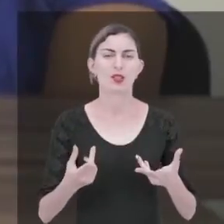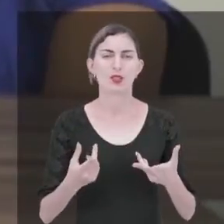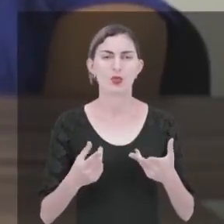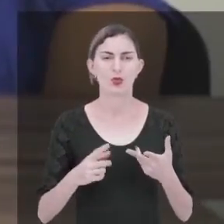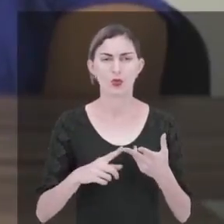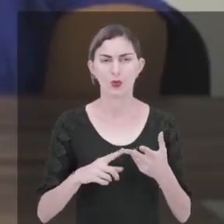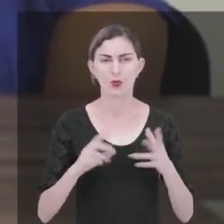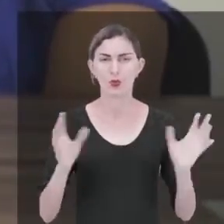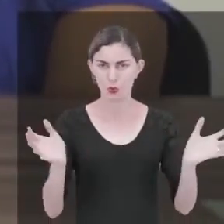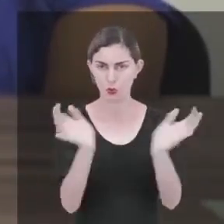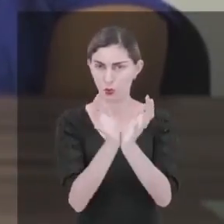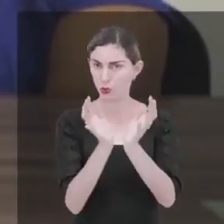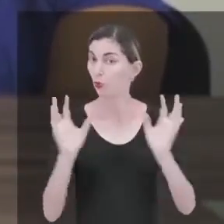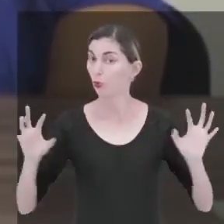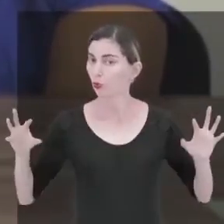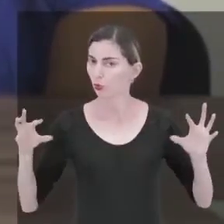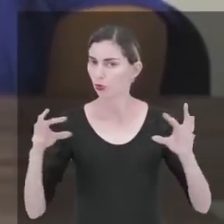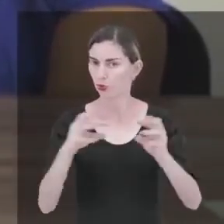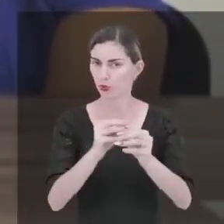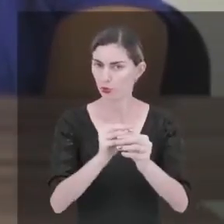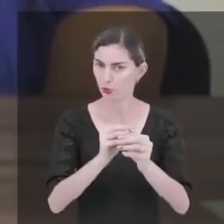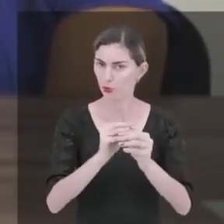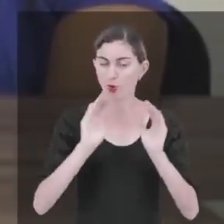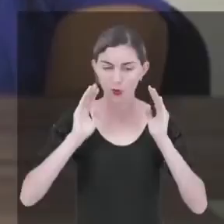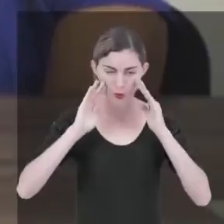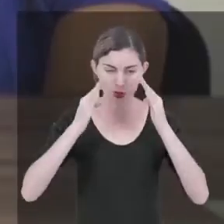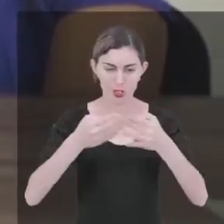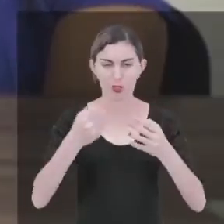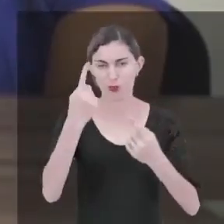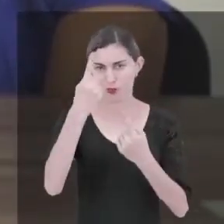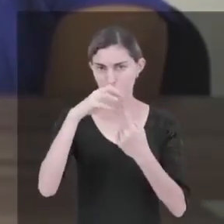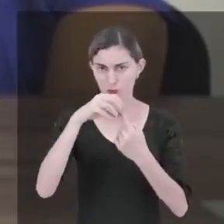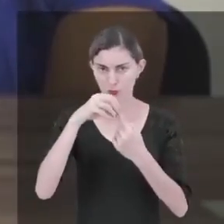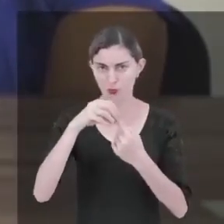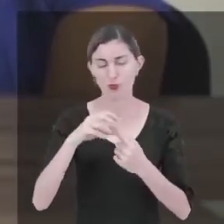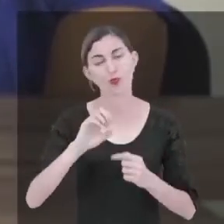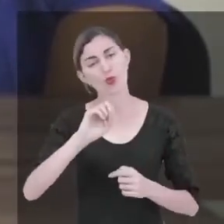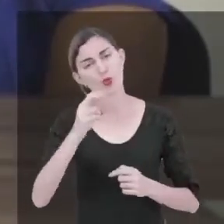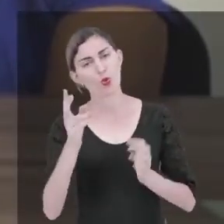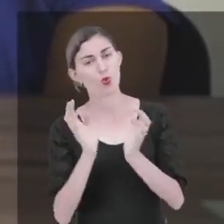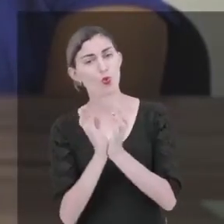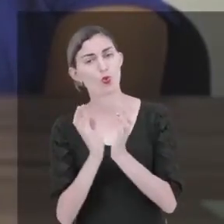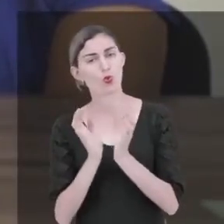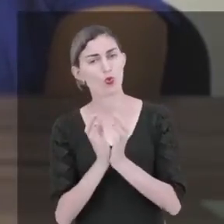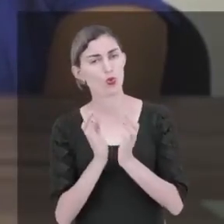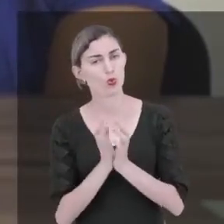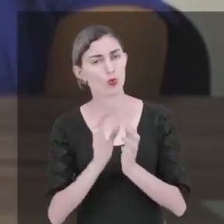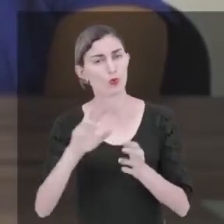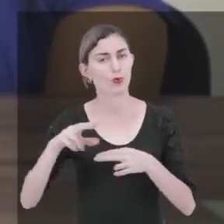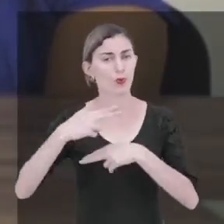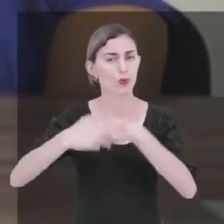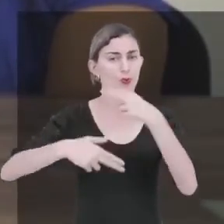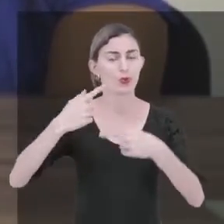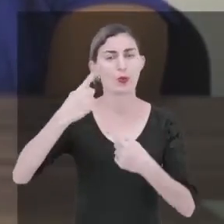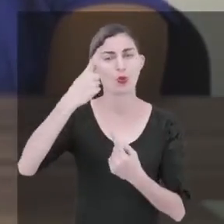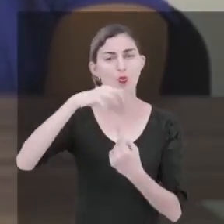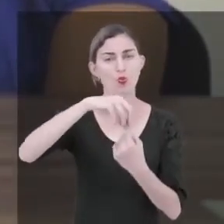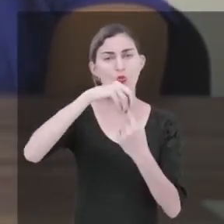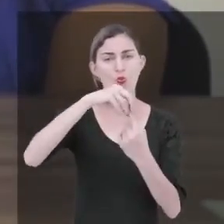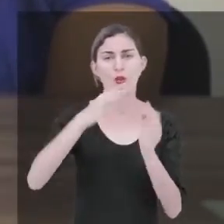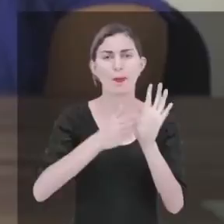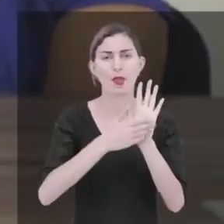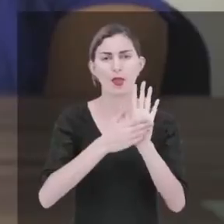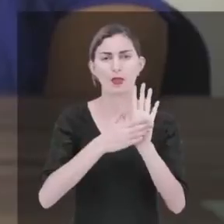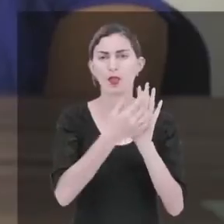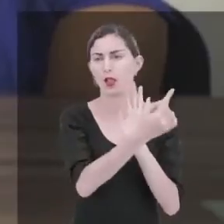integração, porque toda a equipe aí vai estar voltada a um objetivo, Ou a equipe ou a premiação pode ser individual,